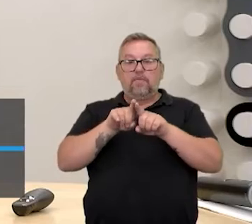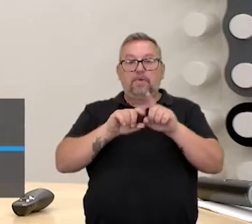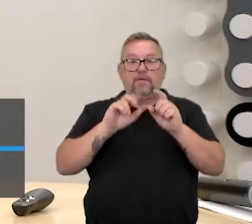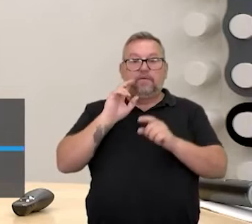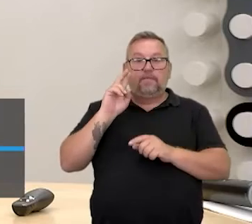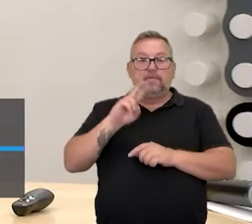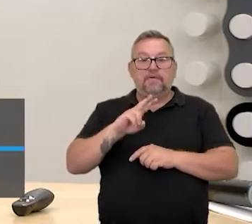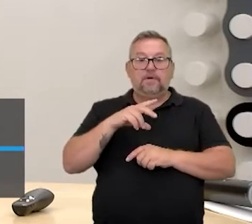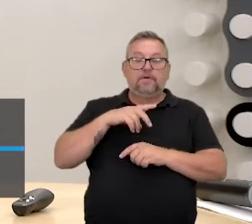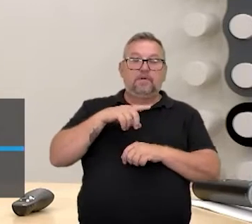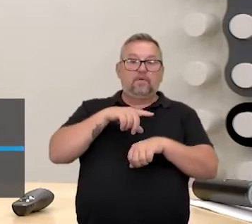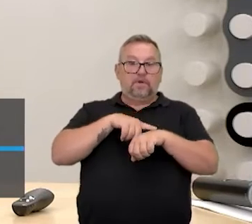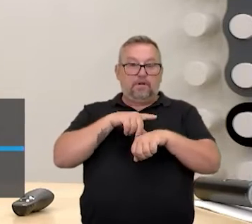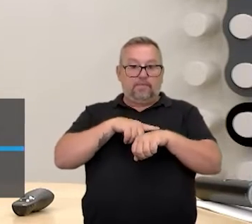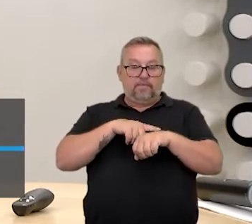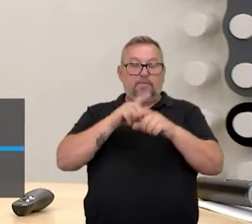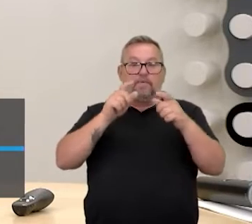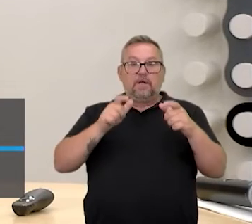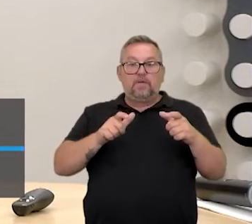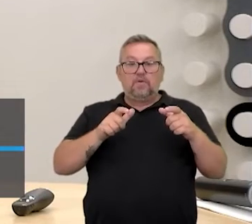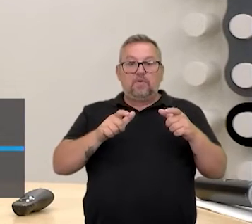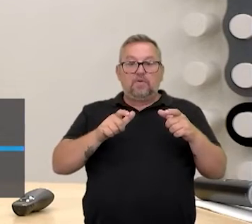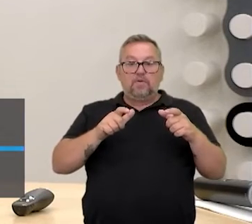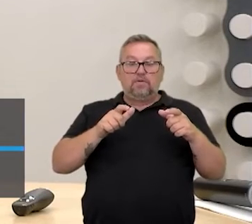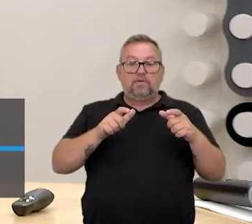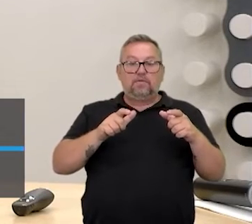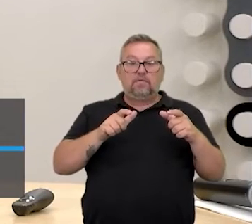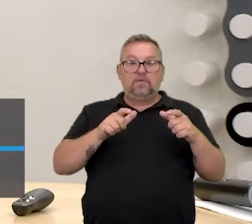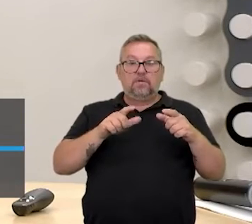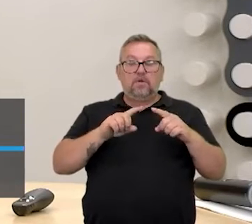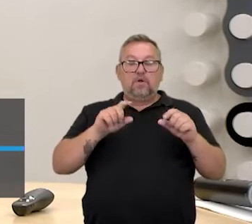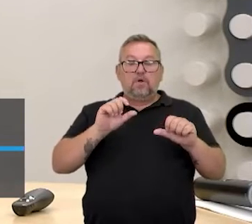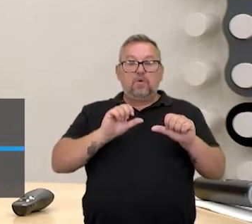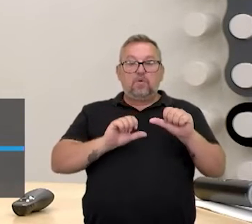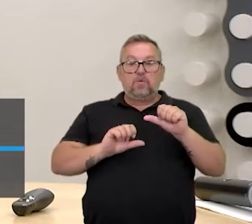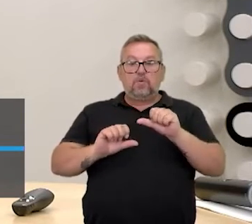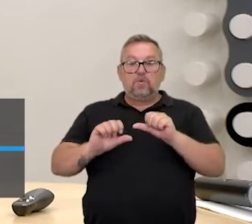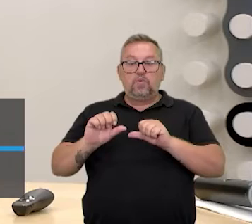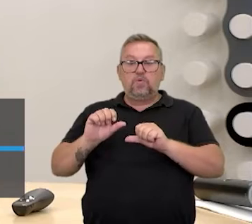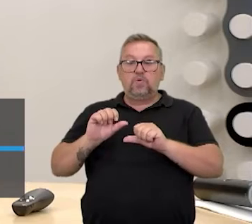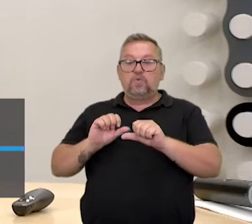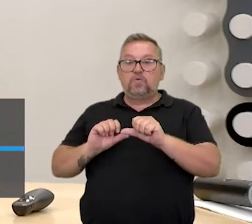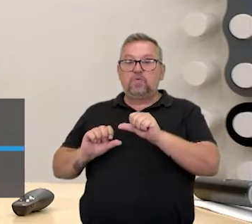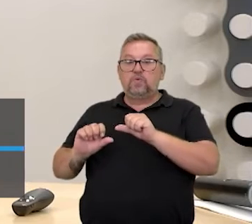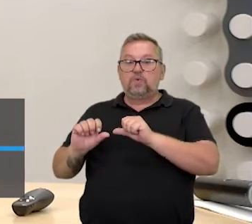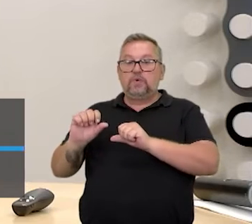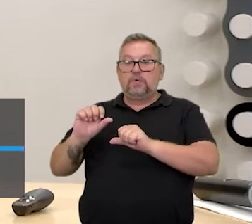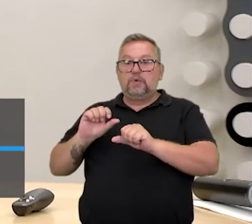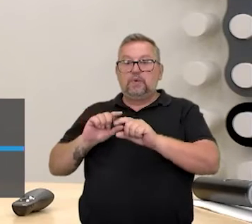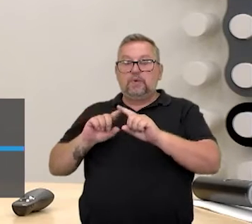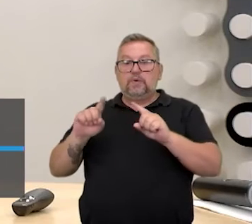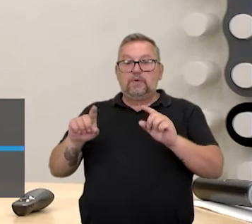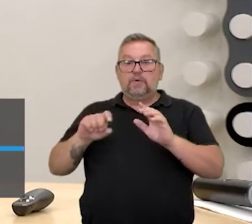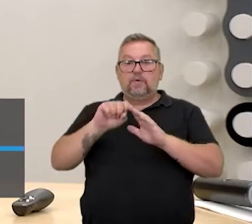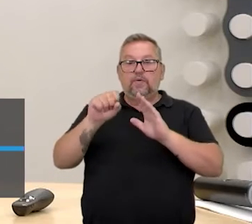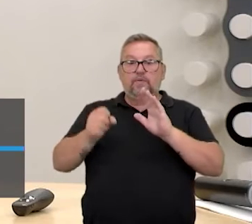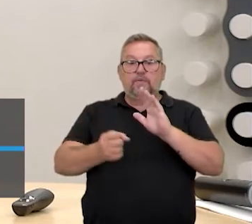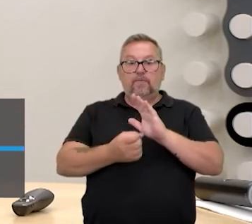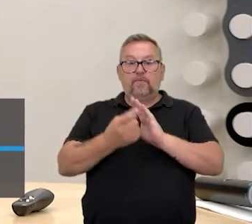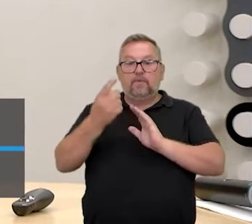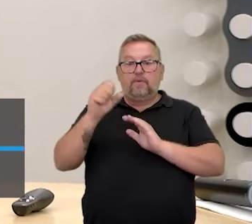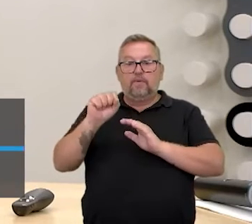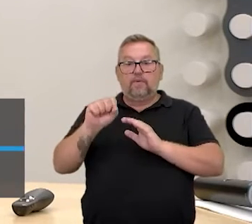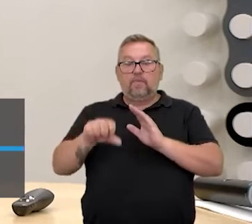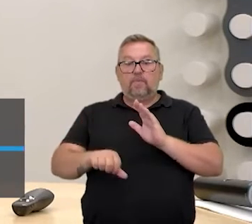num curto período de espaço de tempo, ele se transformando, já começando já, né, em meados do século XVIII